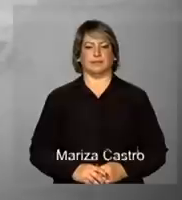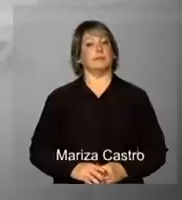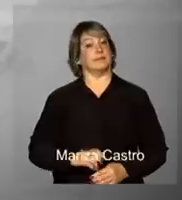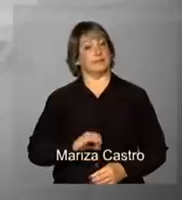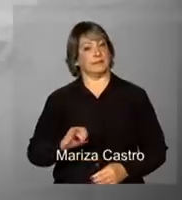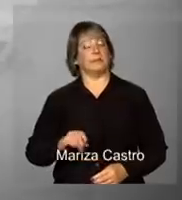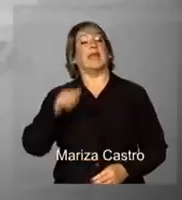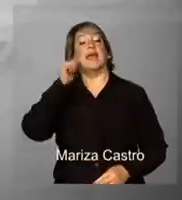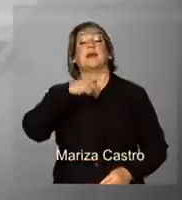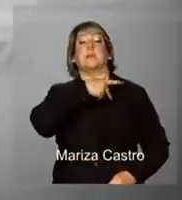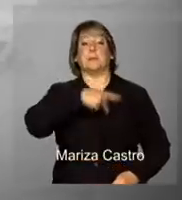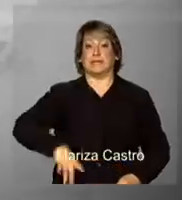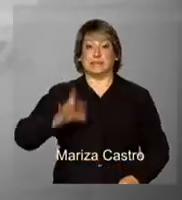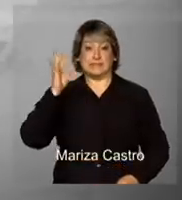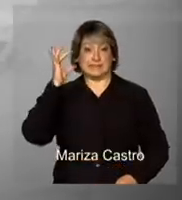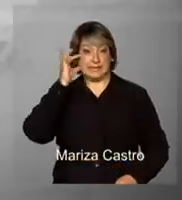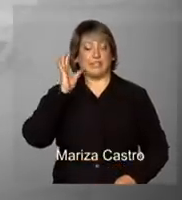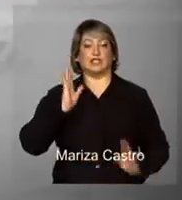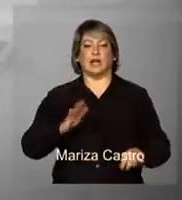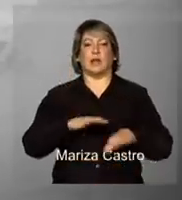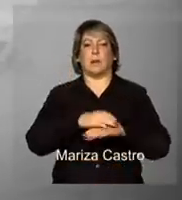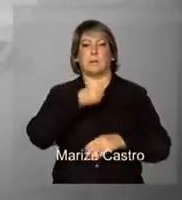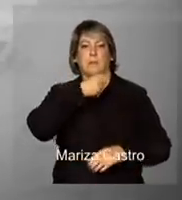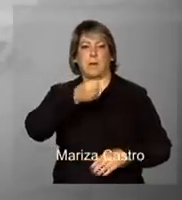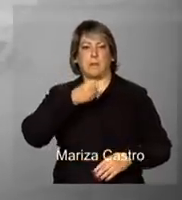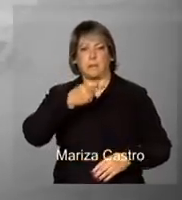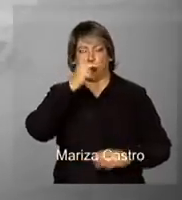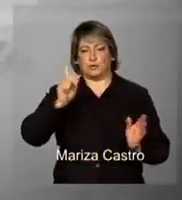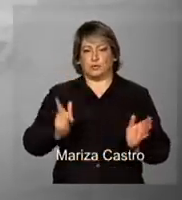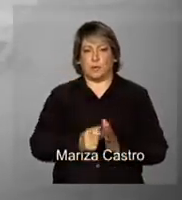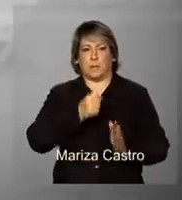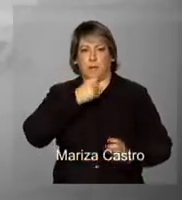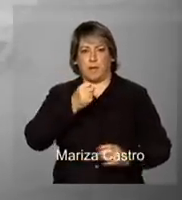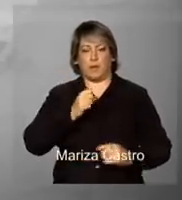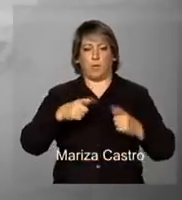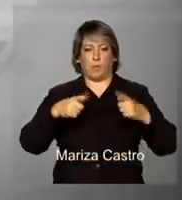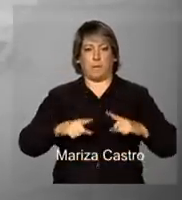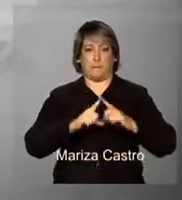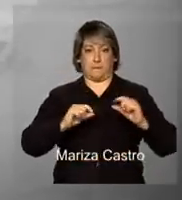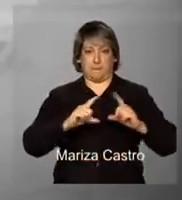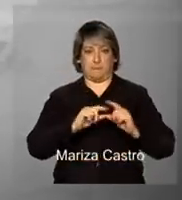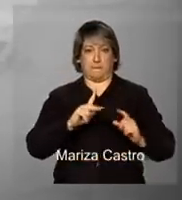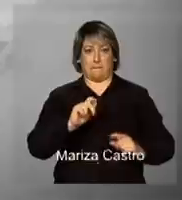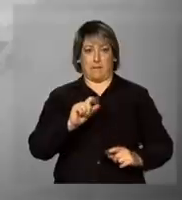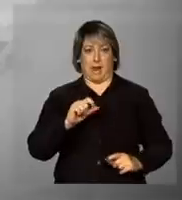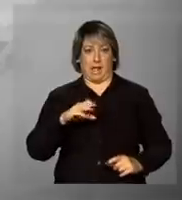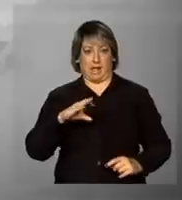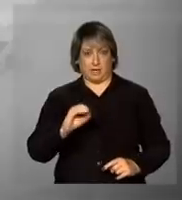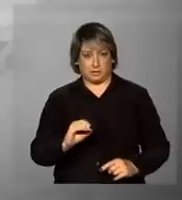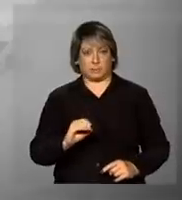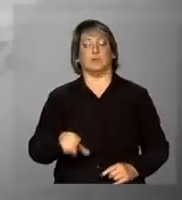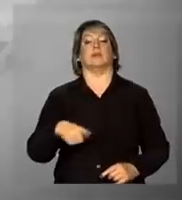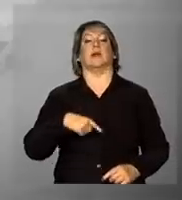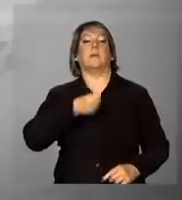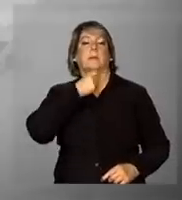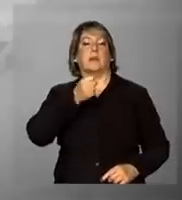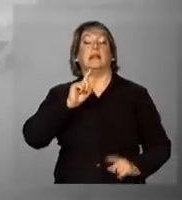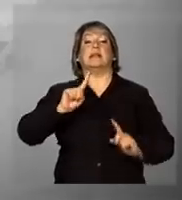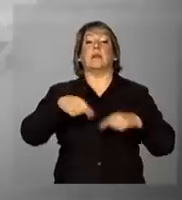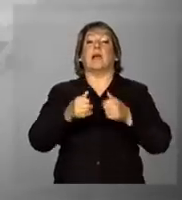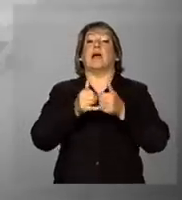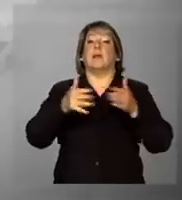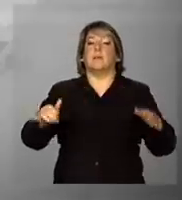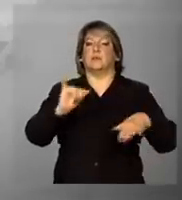Olá, a presidenta Dilma Rousseff conversou com jornalistas no Palácio do Planalto, em Brasília. A entrevista foi após a abertura